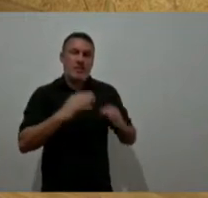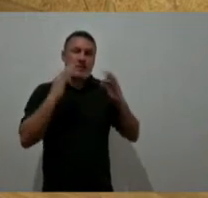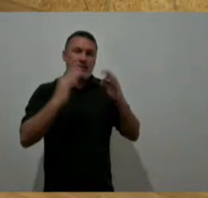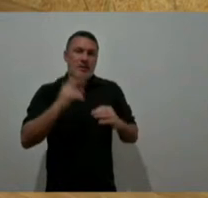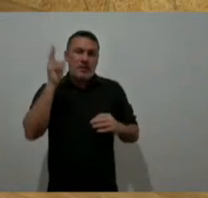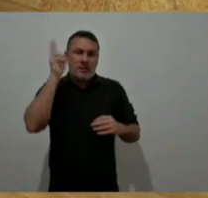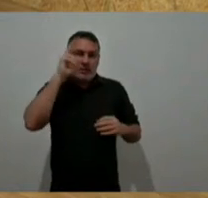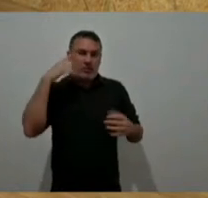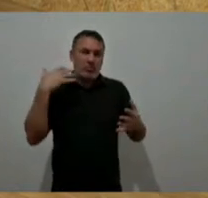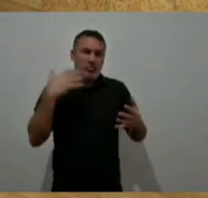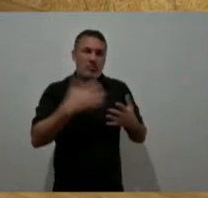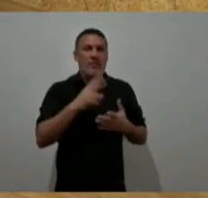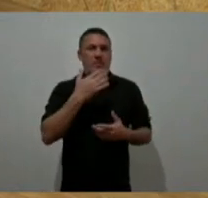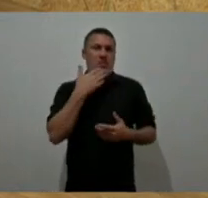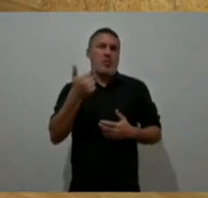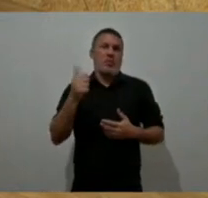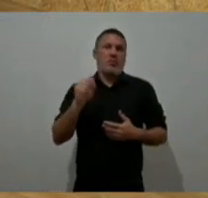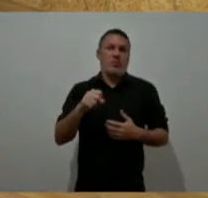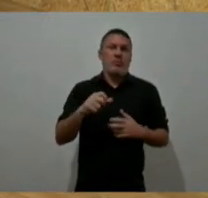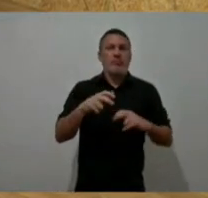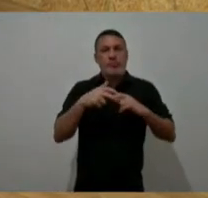melhor, né? Então,